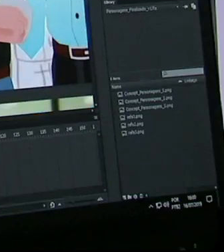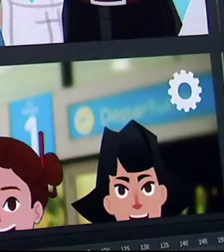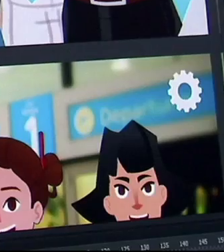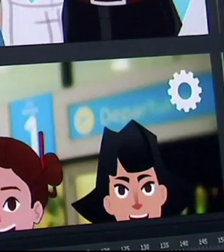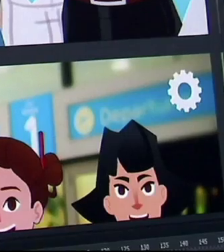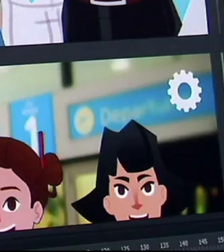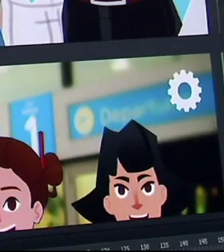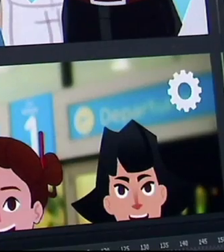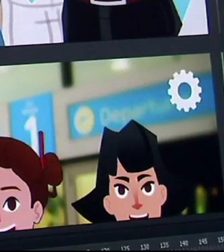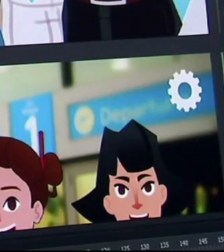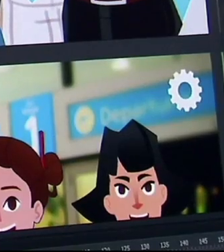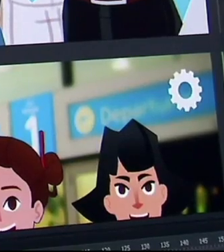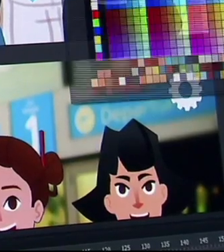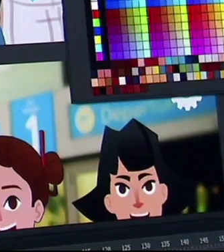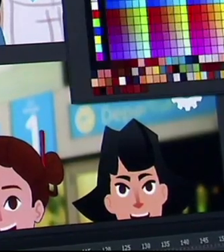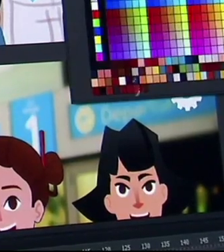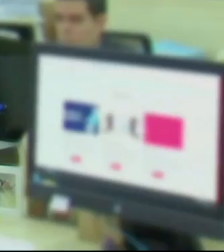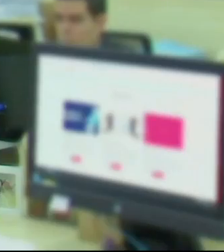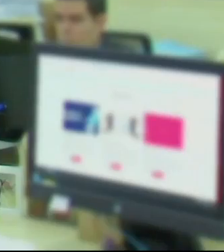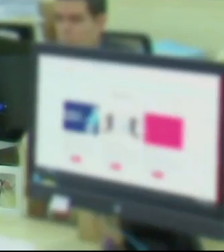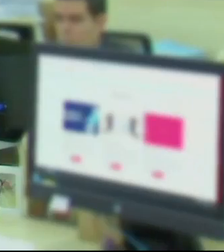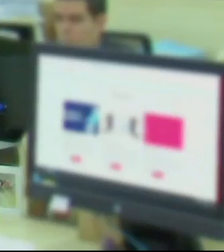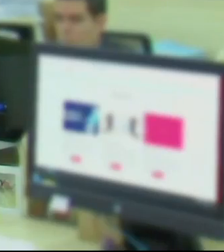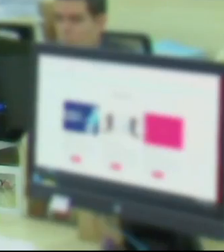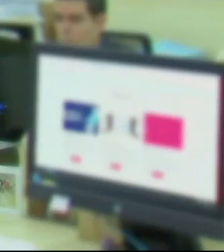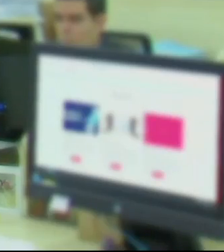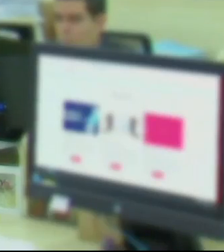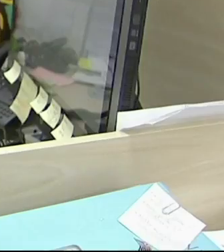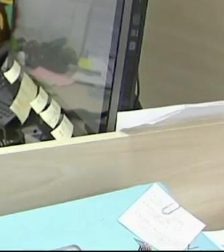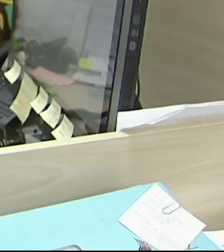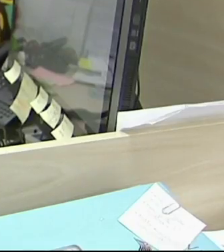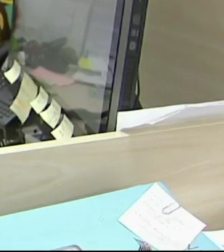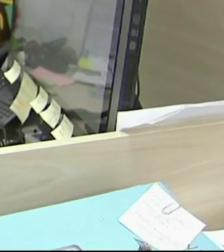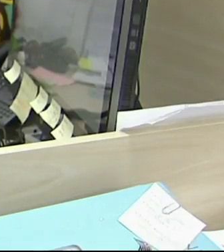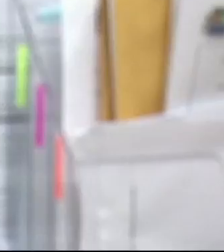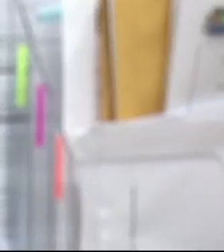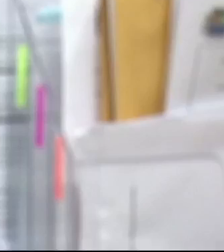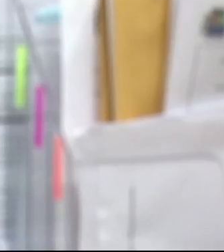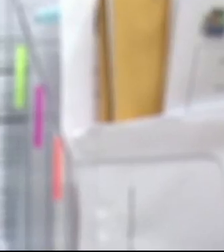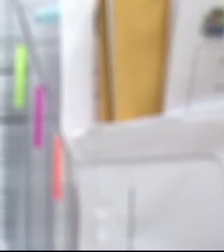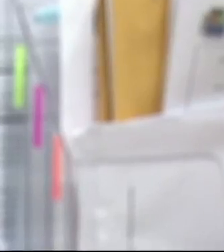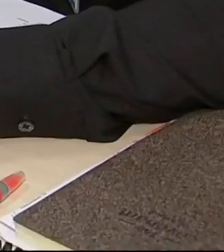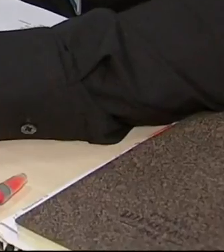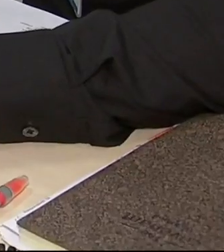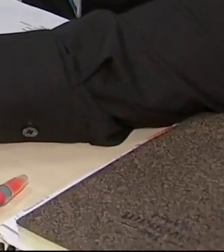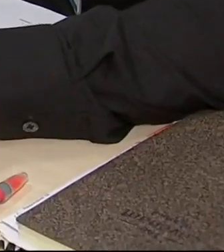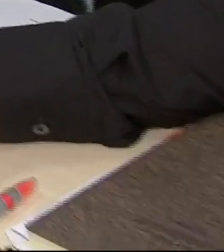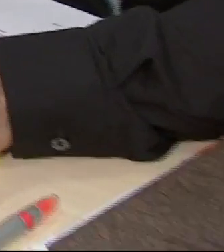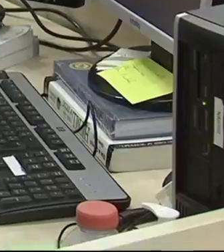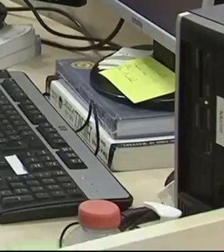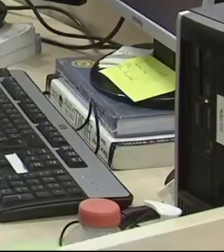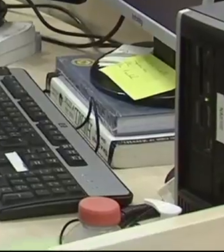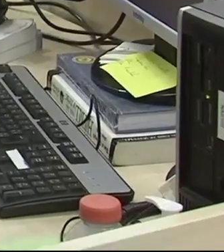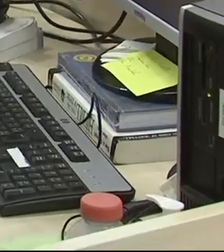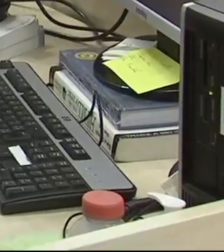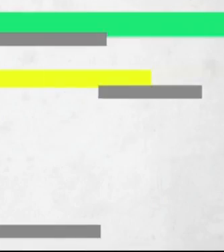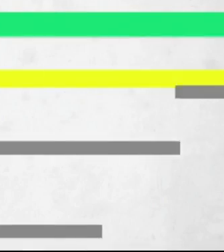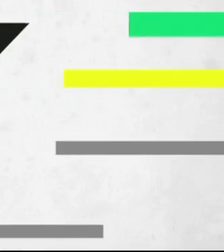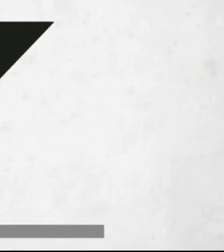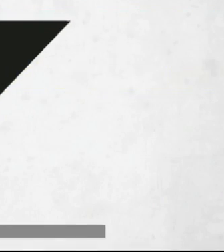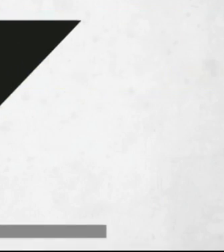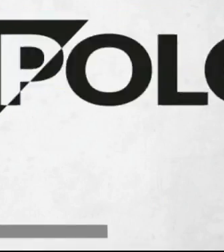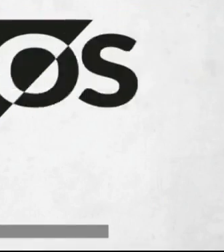recursos educacionais que vão facilitar a sua aprendizagem o que a coordenação de polos